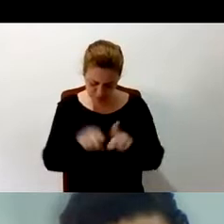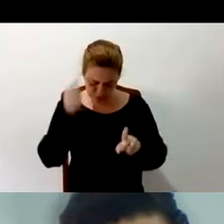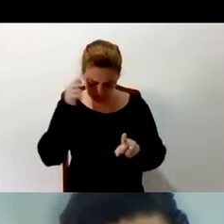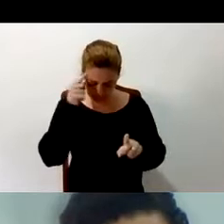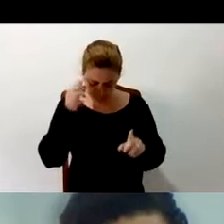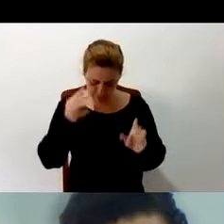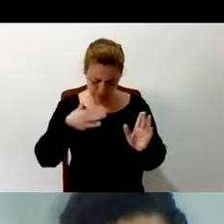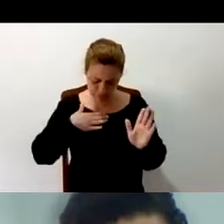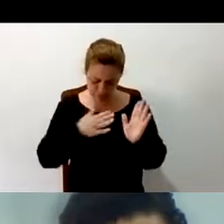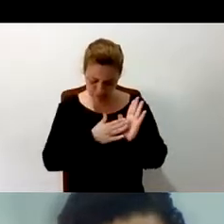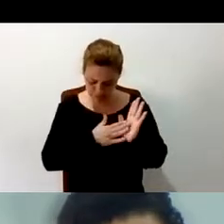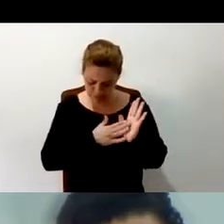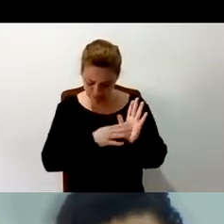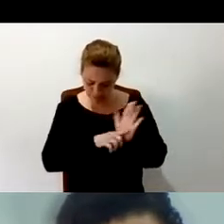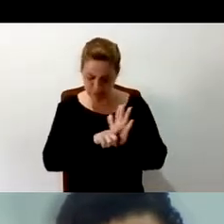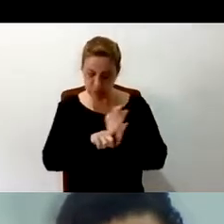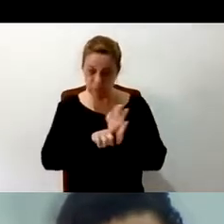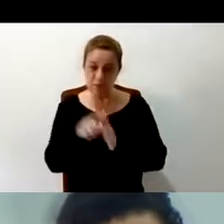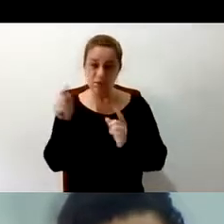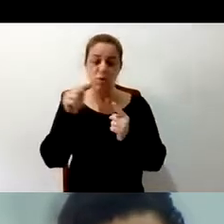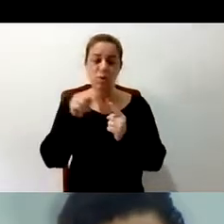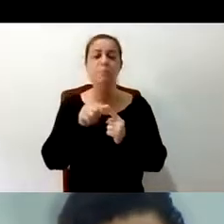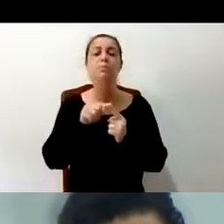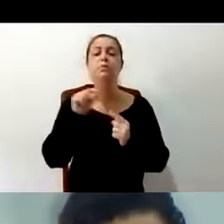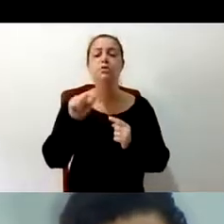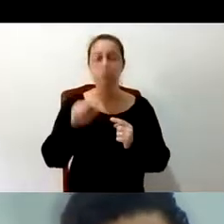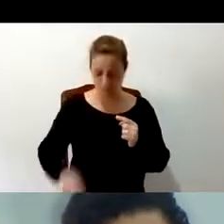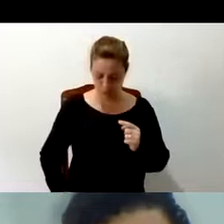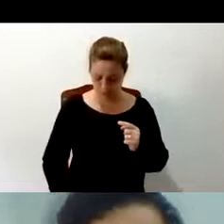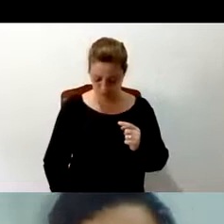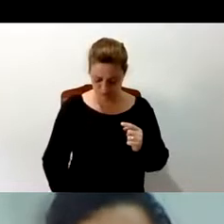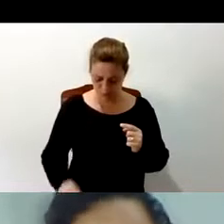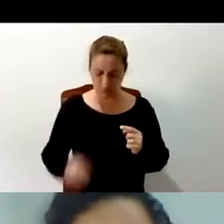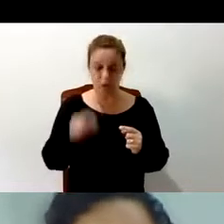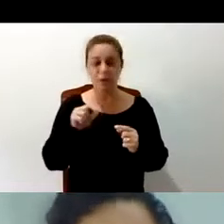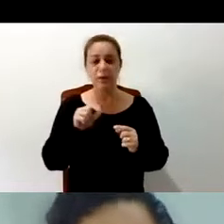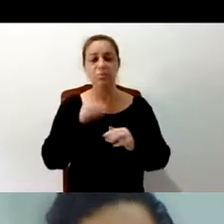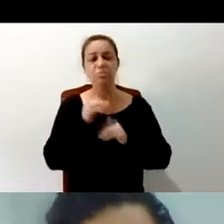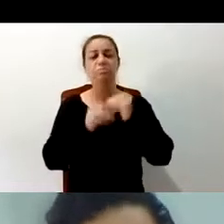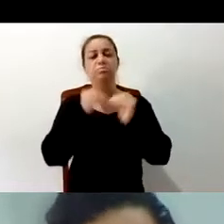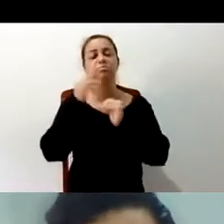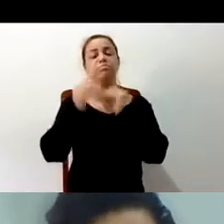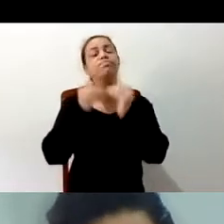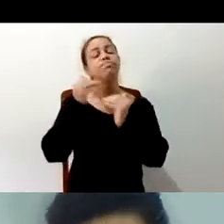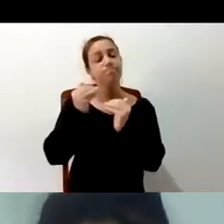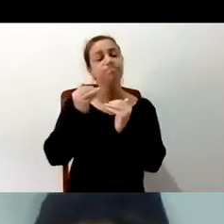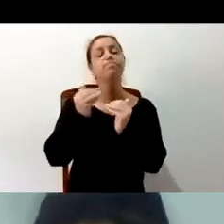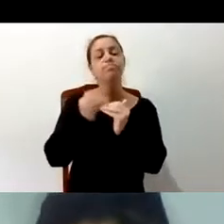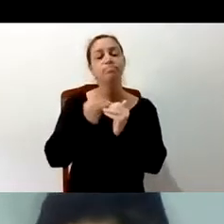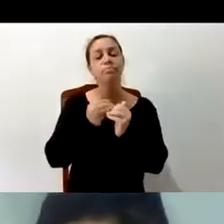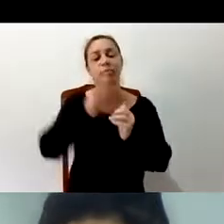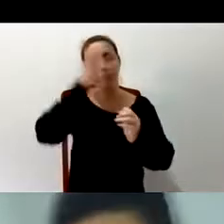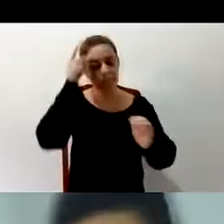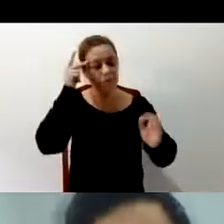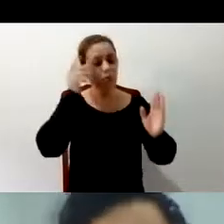pesquisa, que um dos objetivos também é desenvolver, ou na verdade é fazer com que os bibliotecários eles